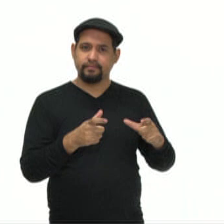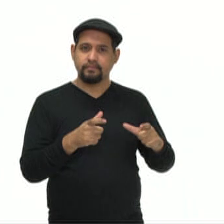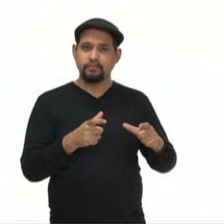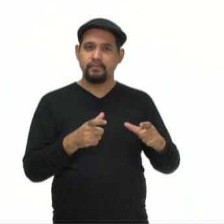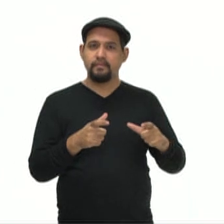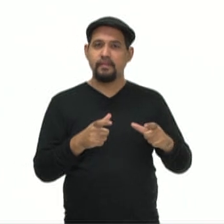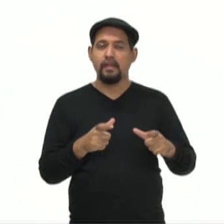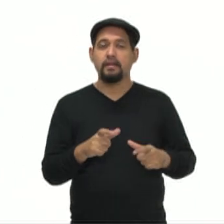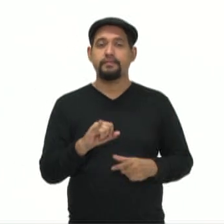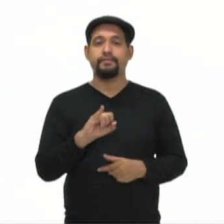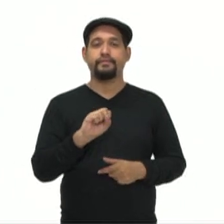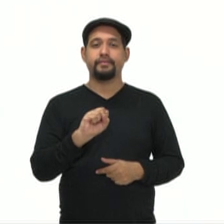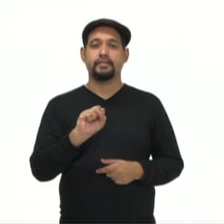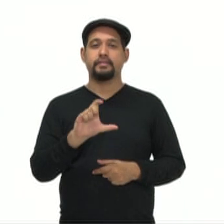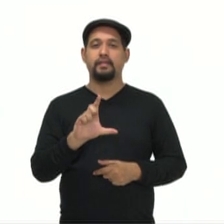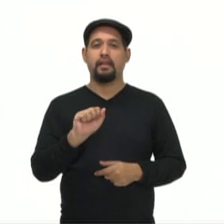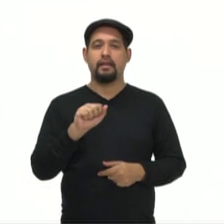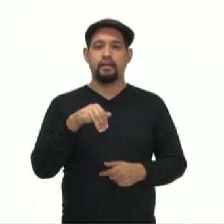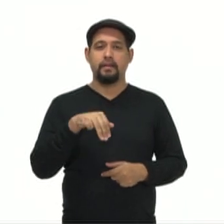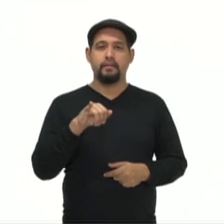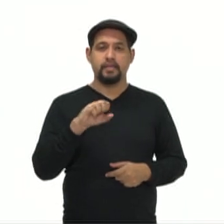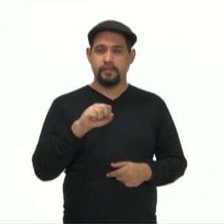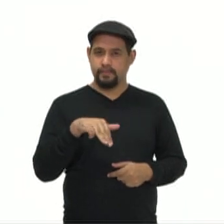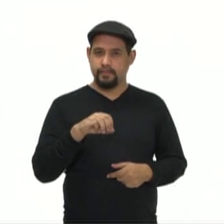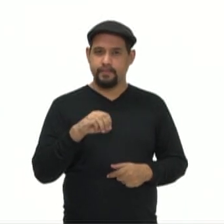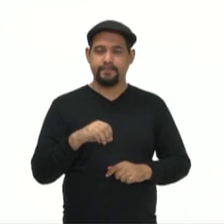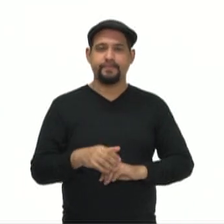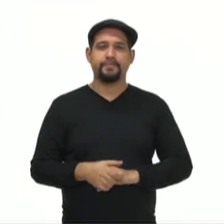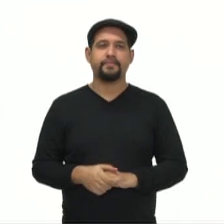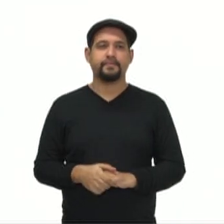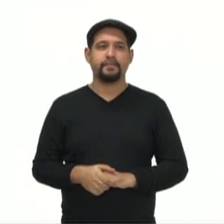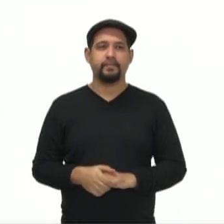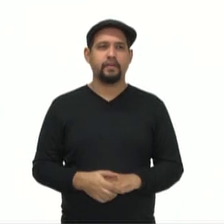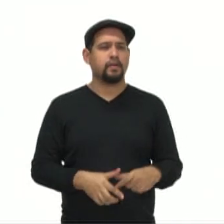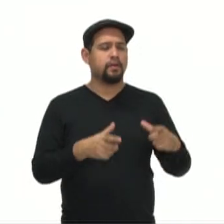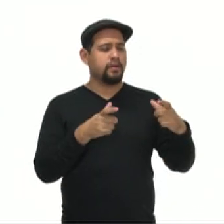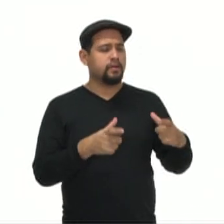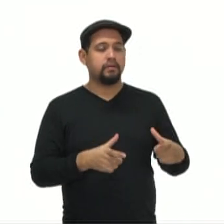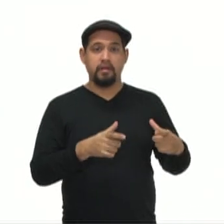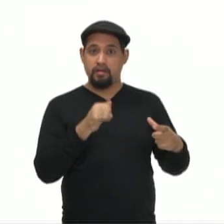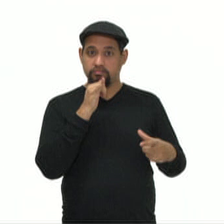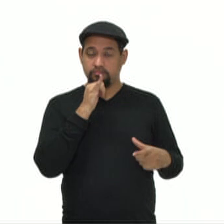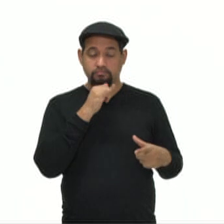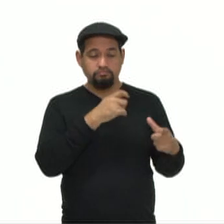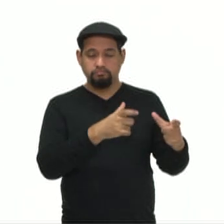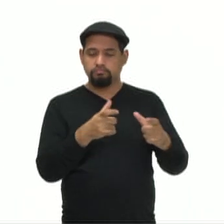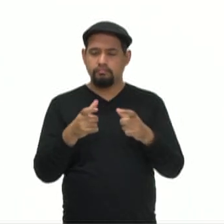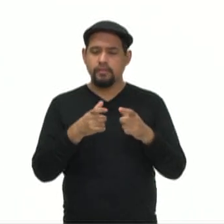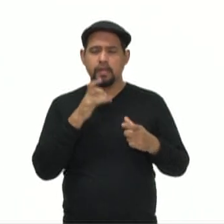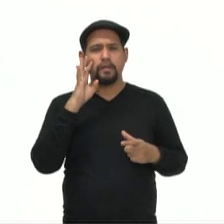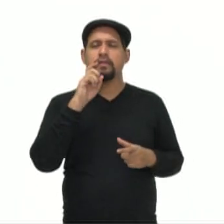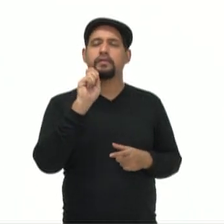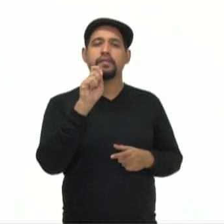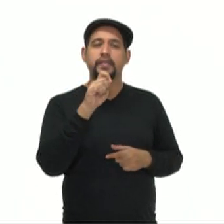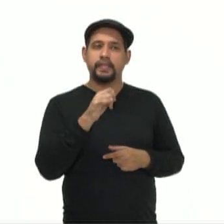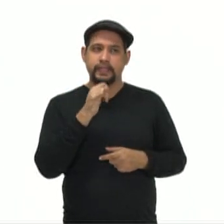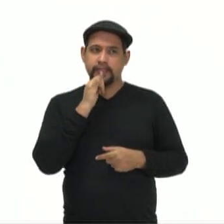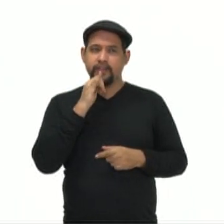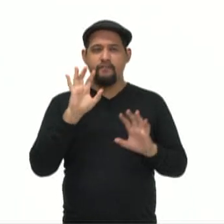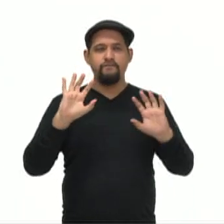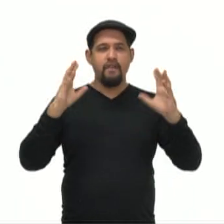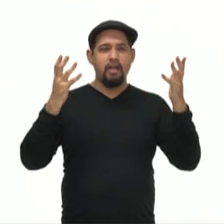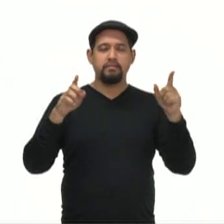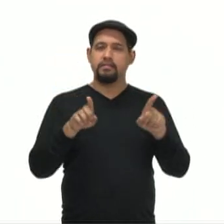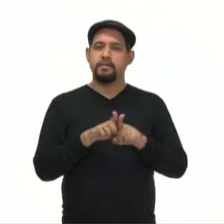do islamismo. Nos lugares sagrados acontecem os rituais,